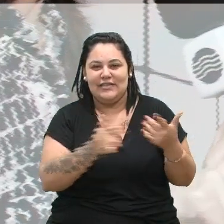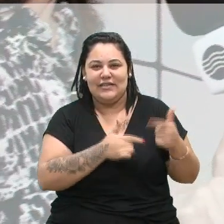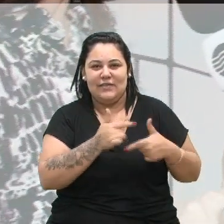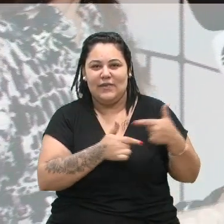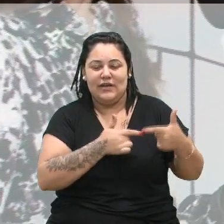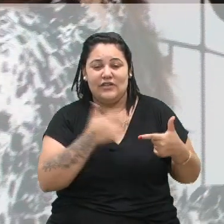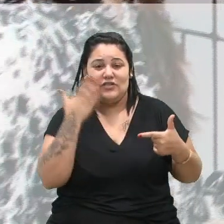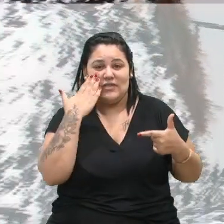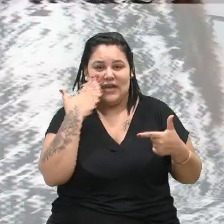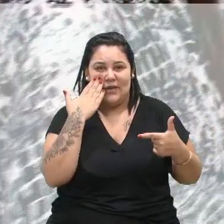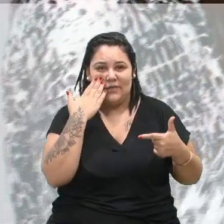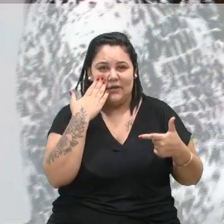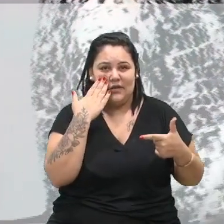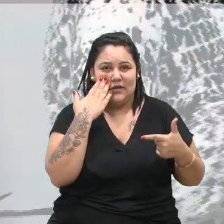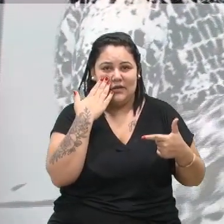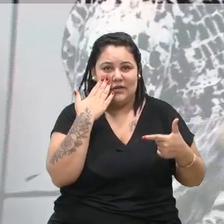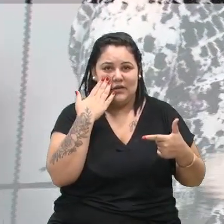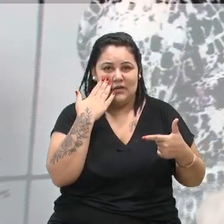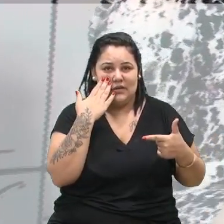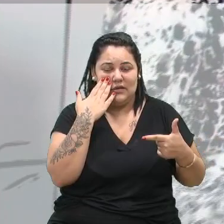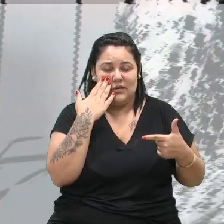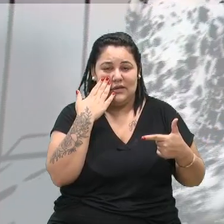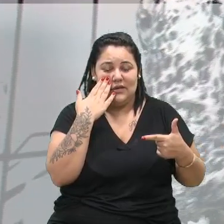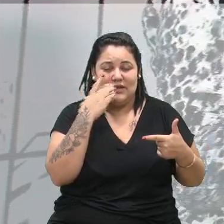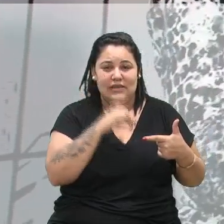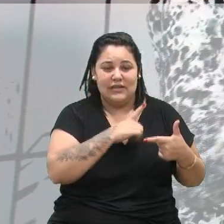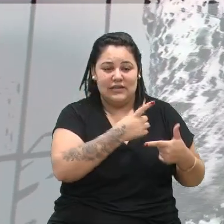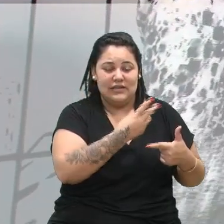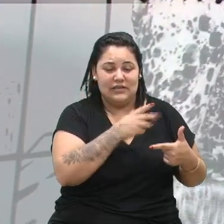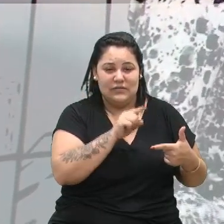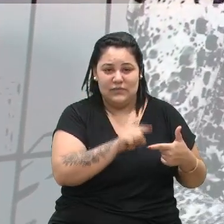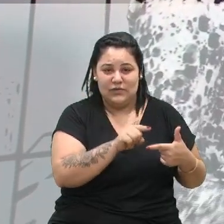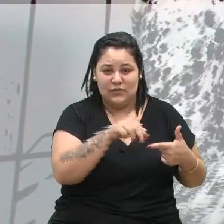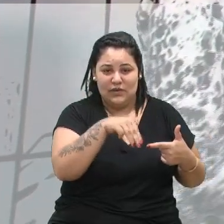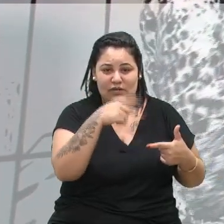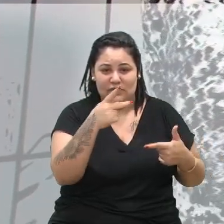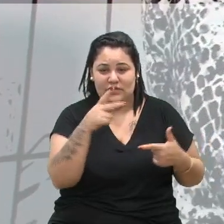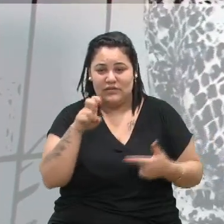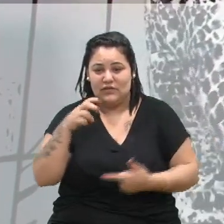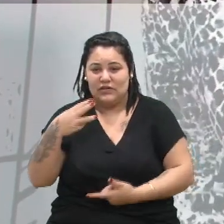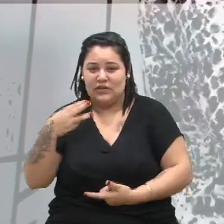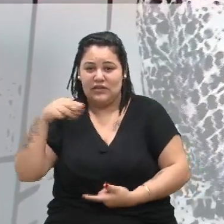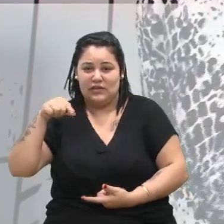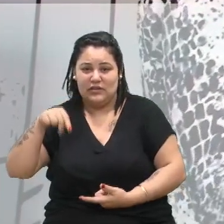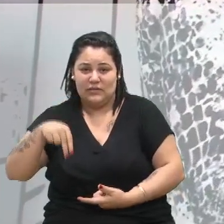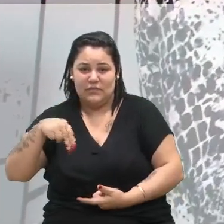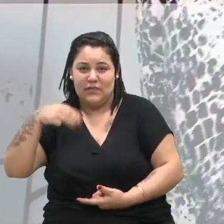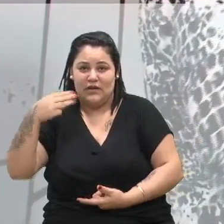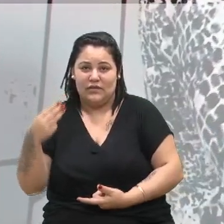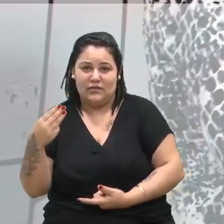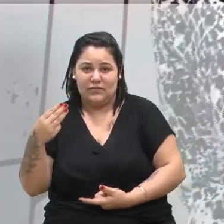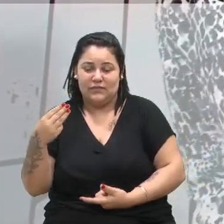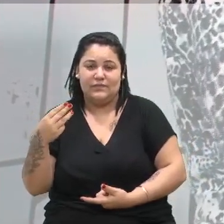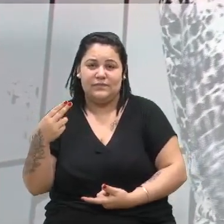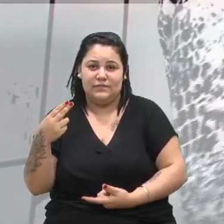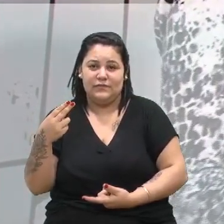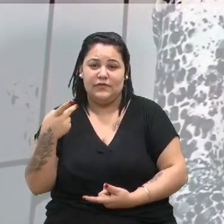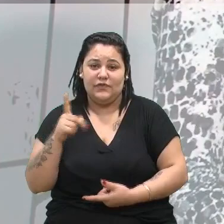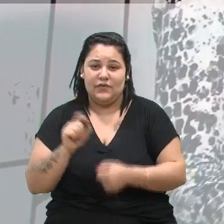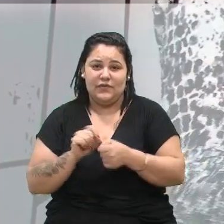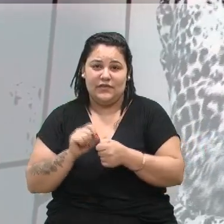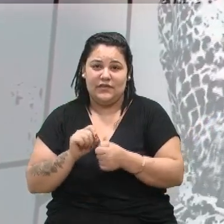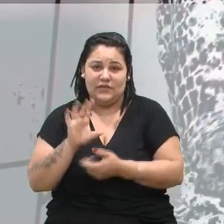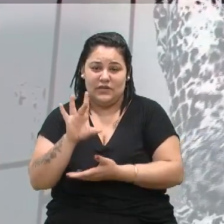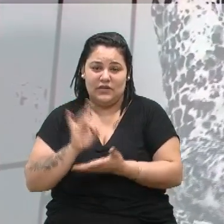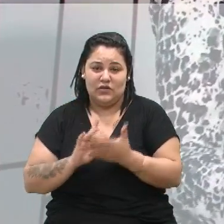mil metros quadrados dos 53 mil metros lá do complexo da Maesa vão ser destinados para a construção, então, desse mercado